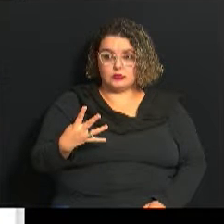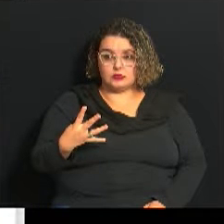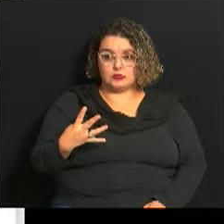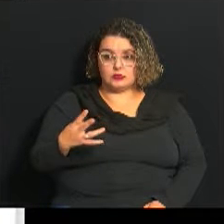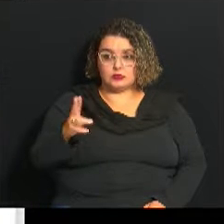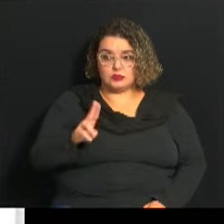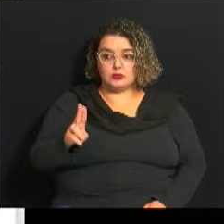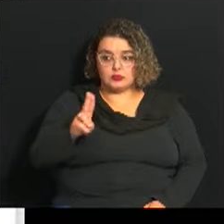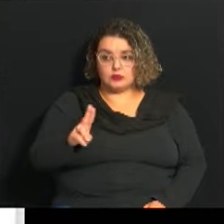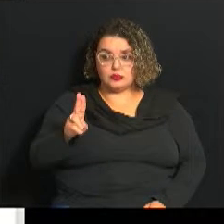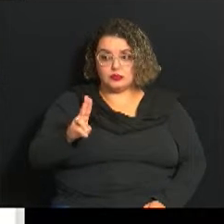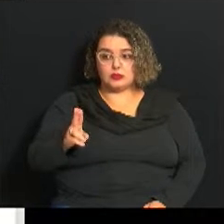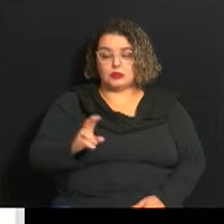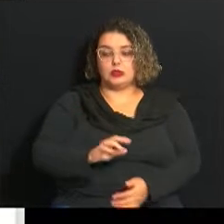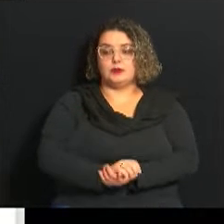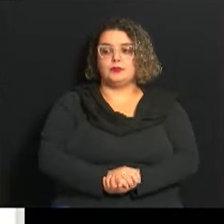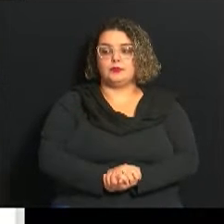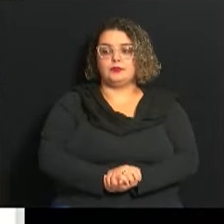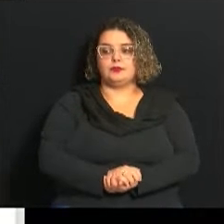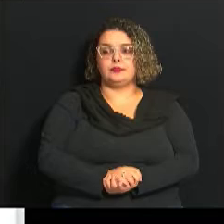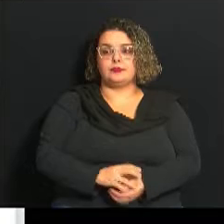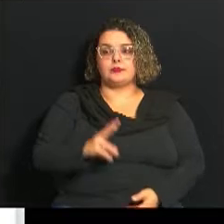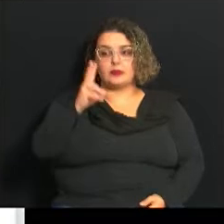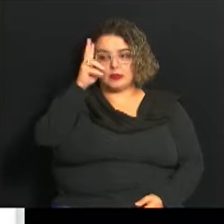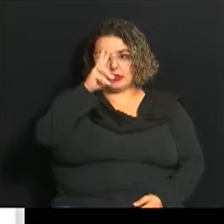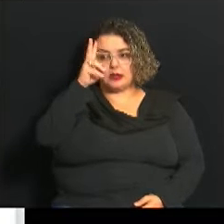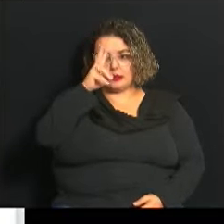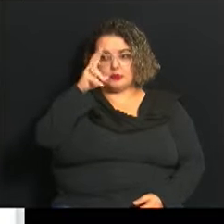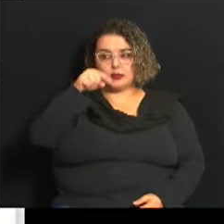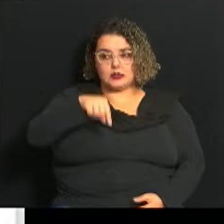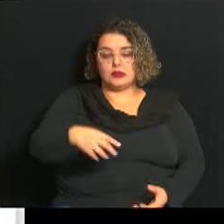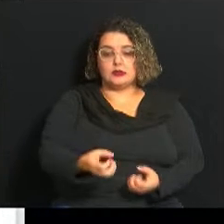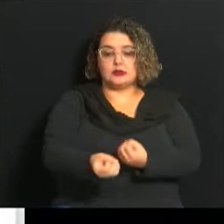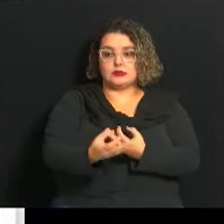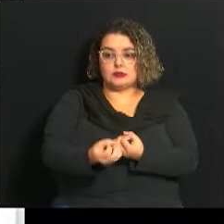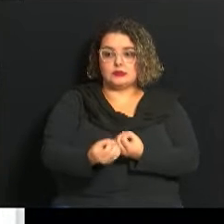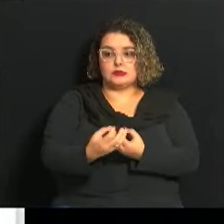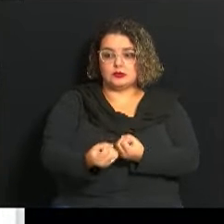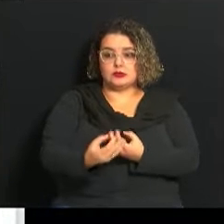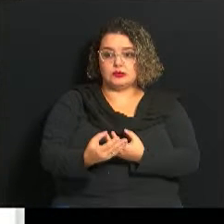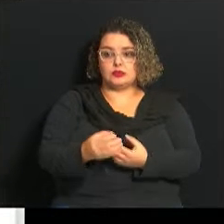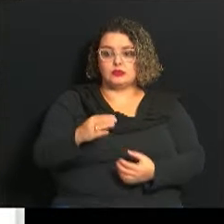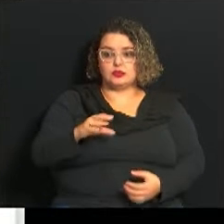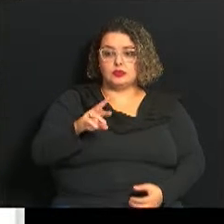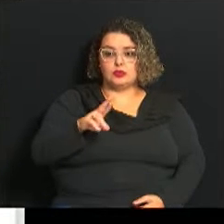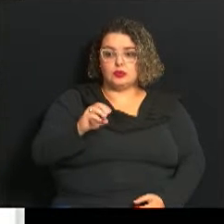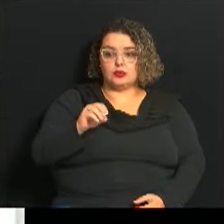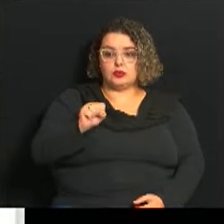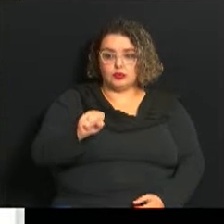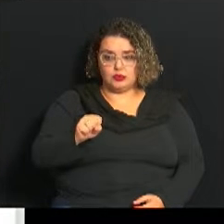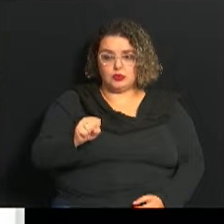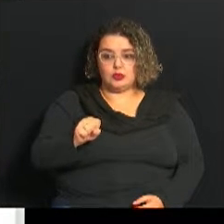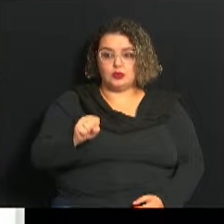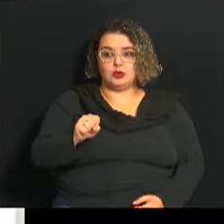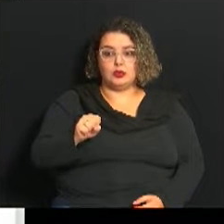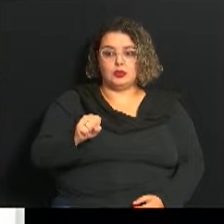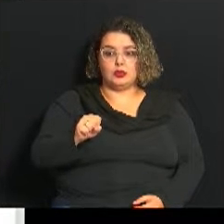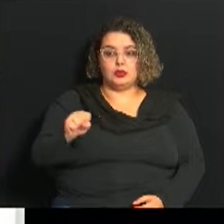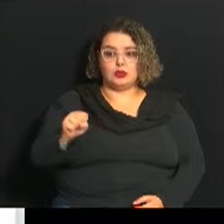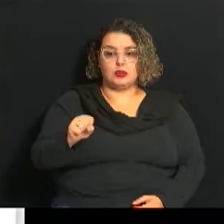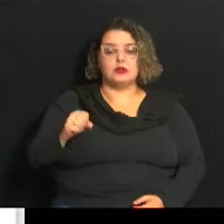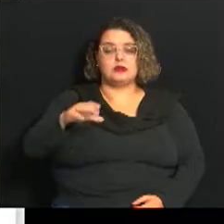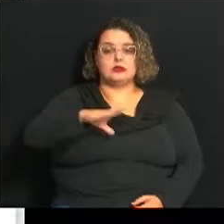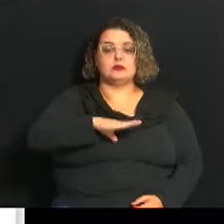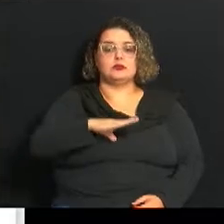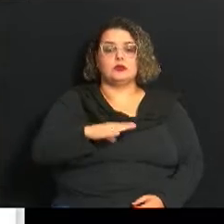ocupados. A gente lembra que, olha, a gente tem aqui os dados que vêm do CROSS Municipal, que é uma rede, inclusive, que faz